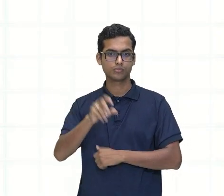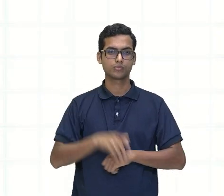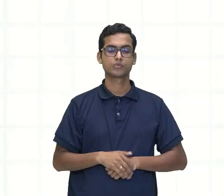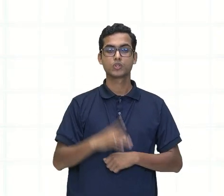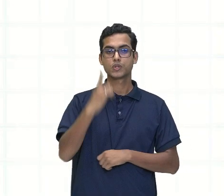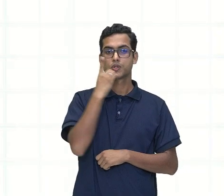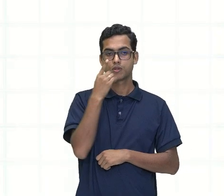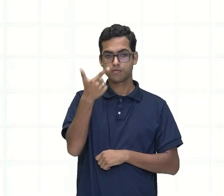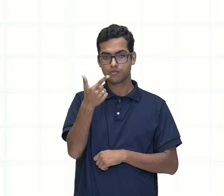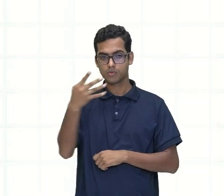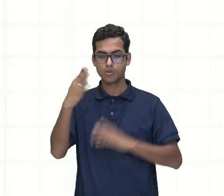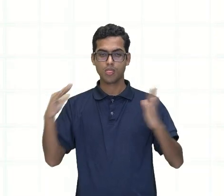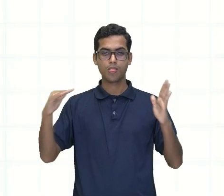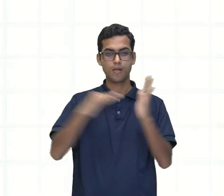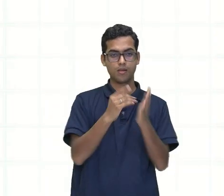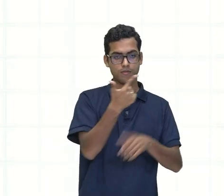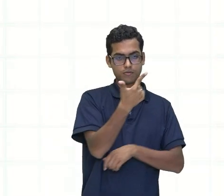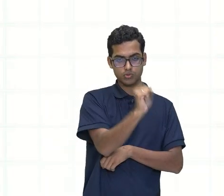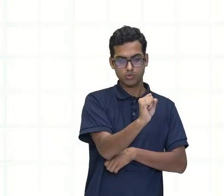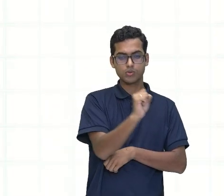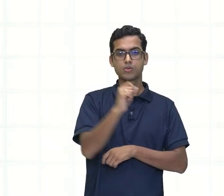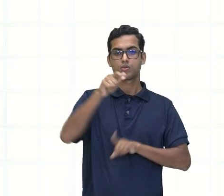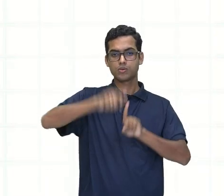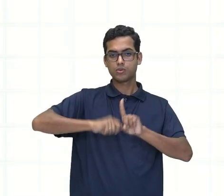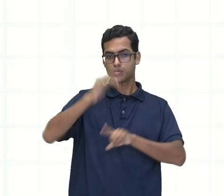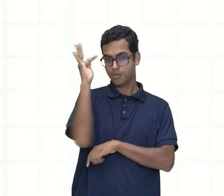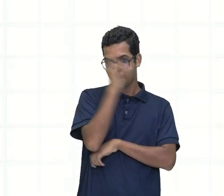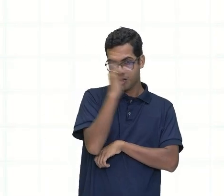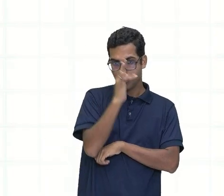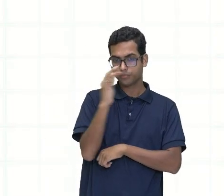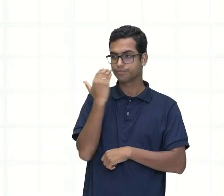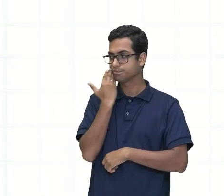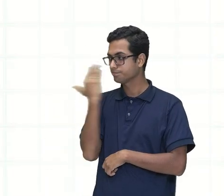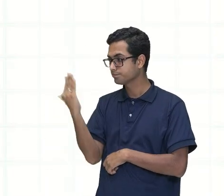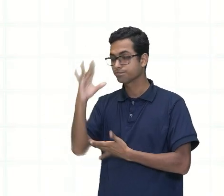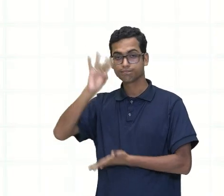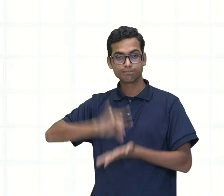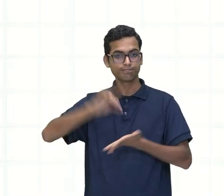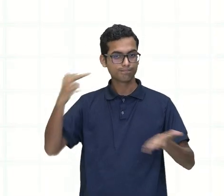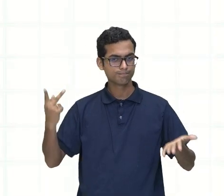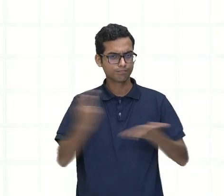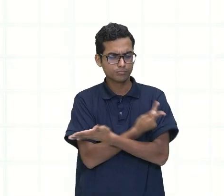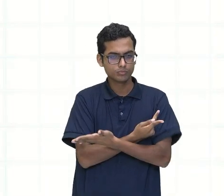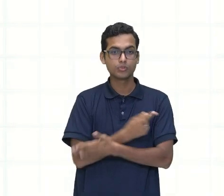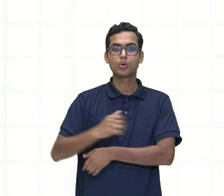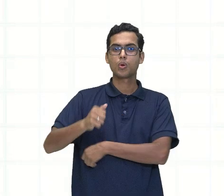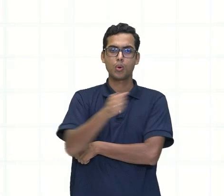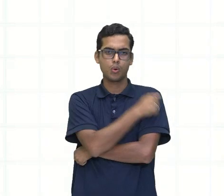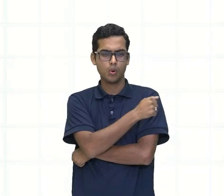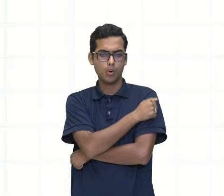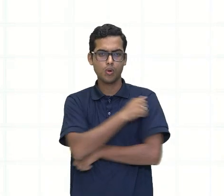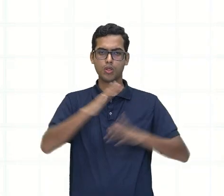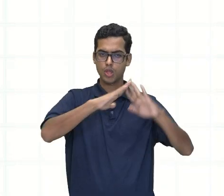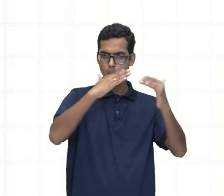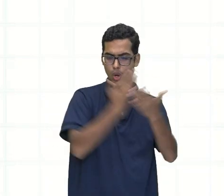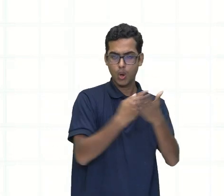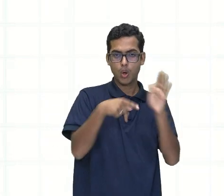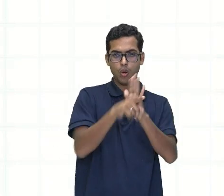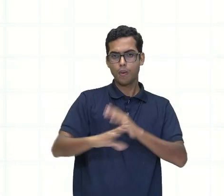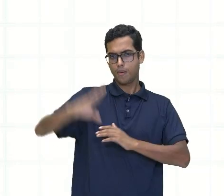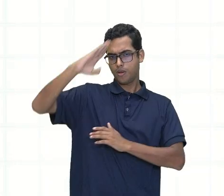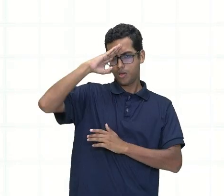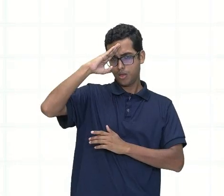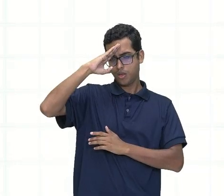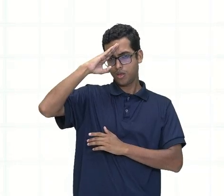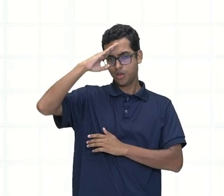um fato, tá? Isso realmente aconteceu. Os alunos do Colégio Militar e da Polícia Militar do